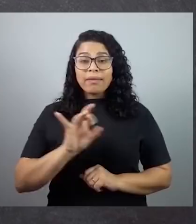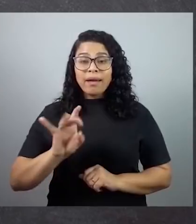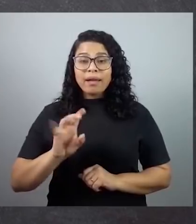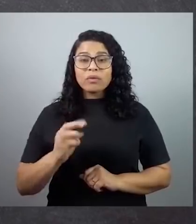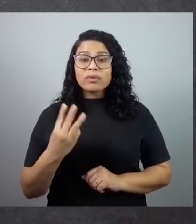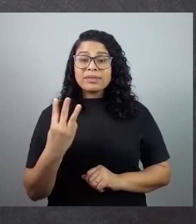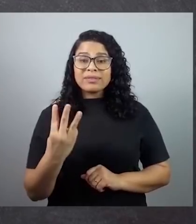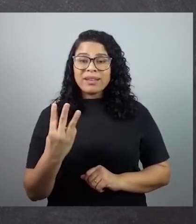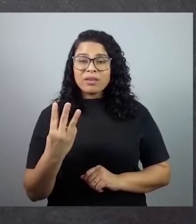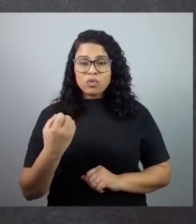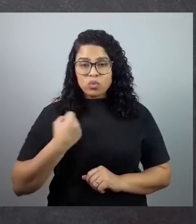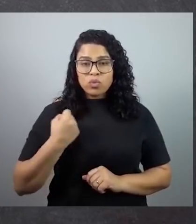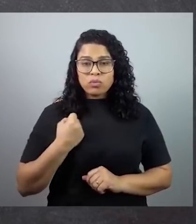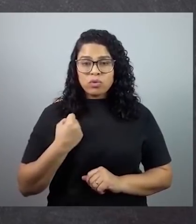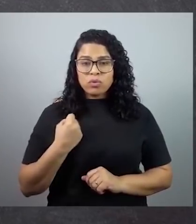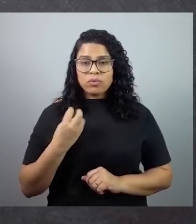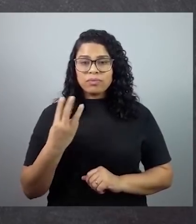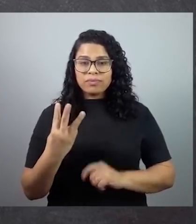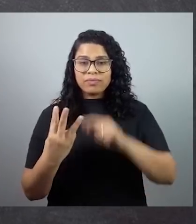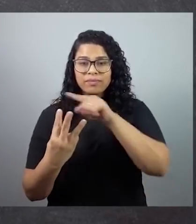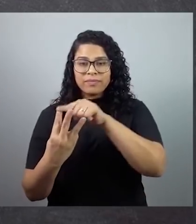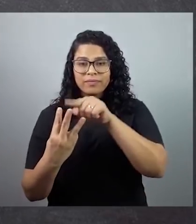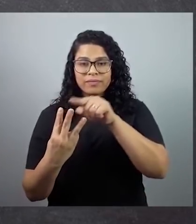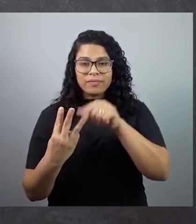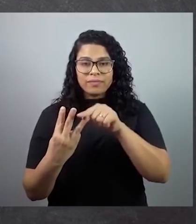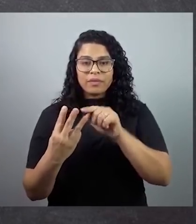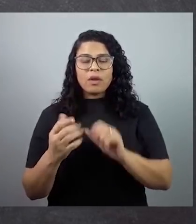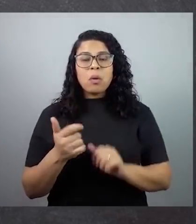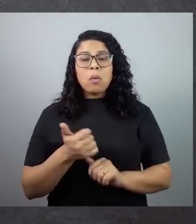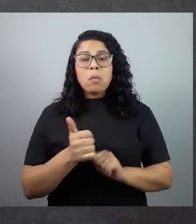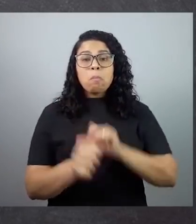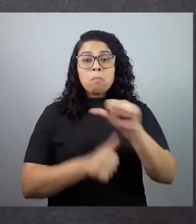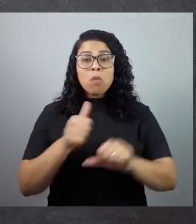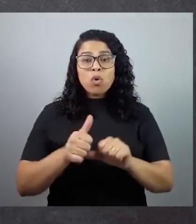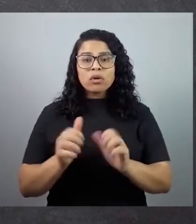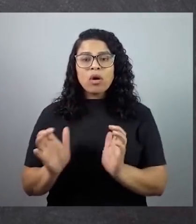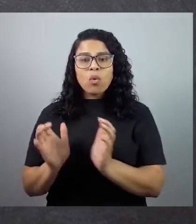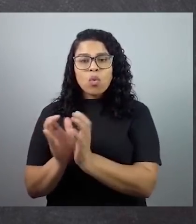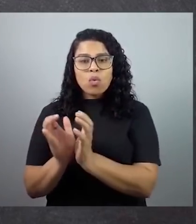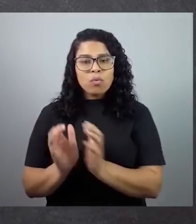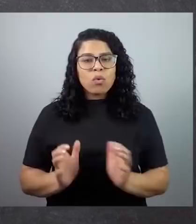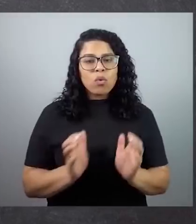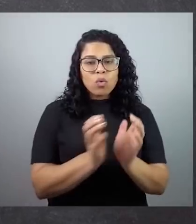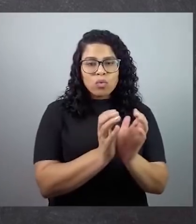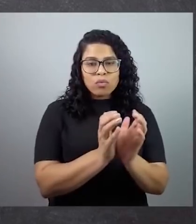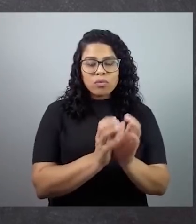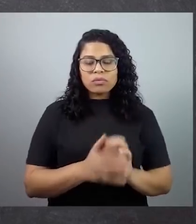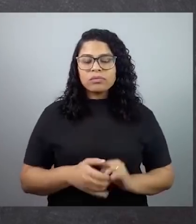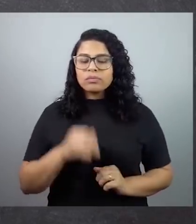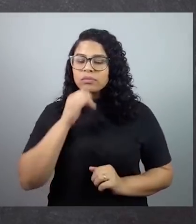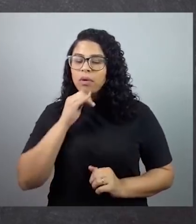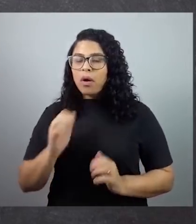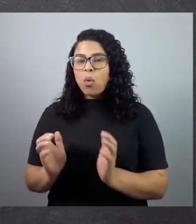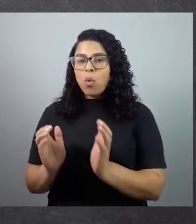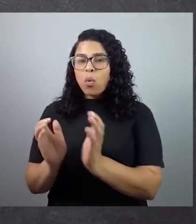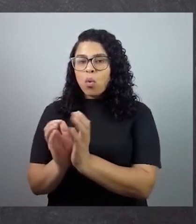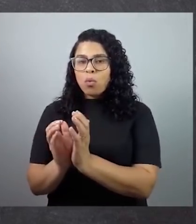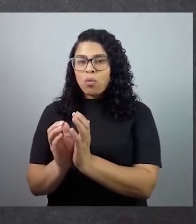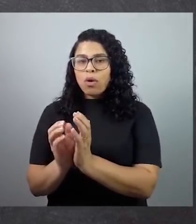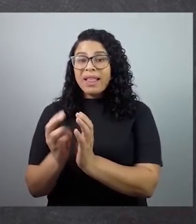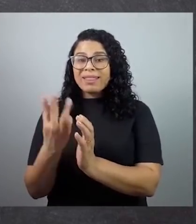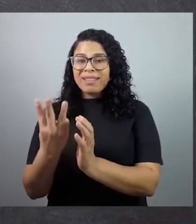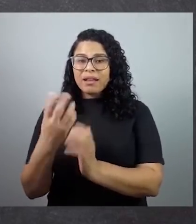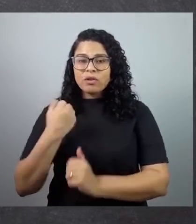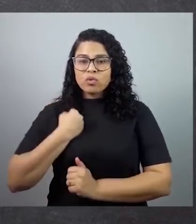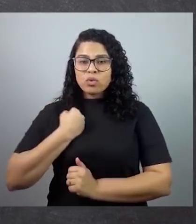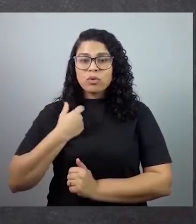números ou 3 algarismos, nós mudamos de conjuntinho. Inclusive, nós colocamos um